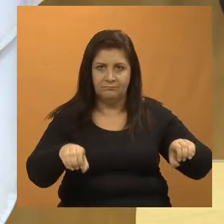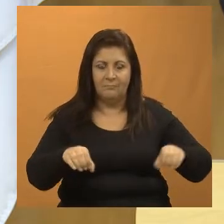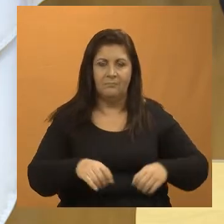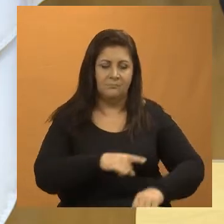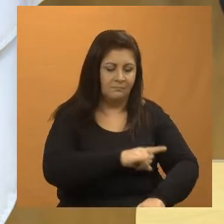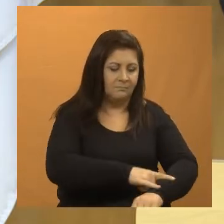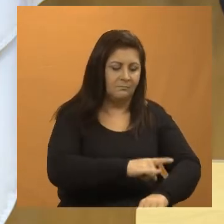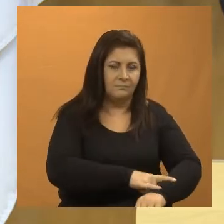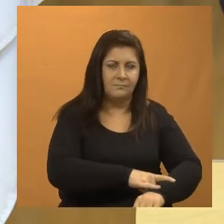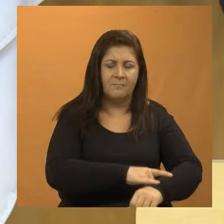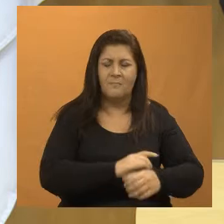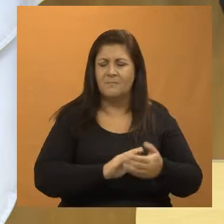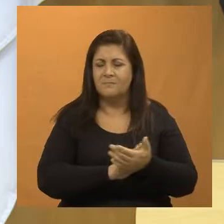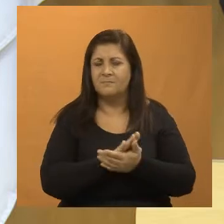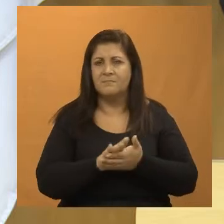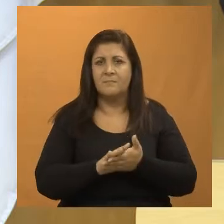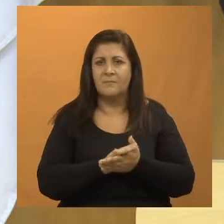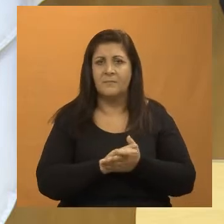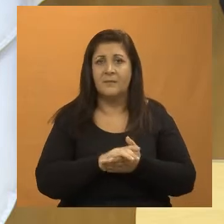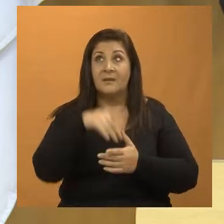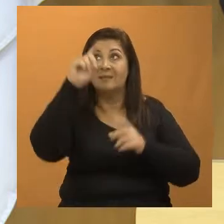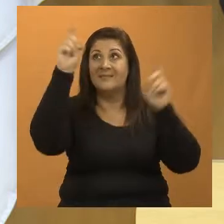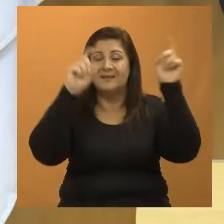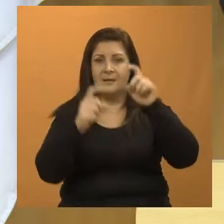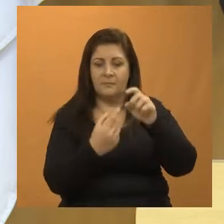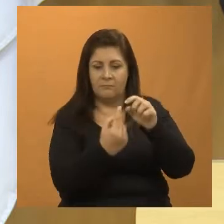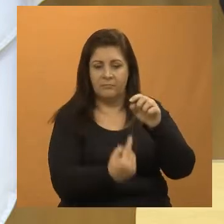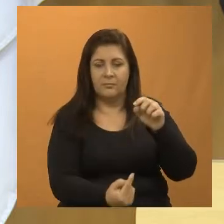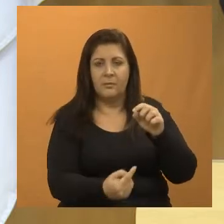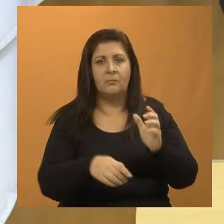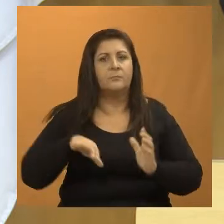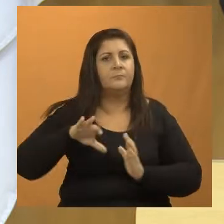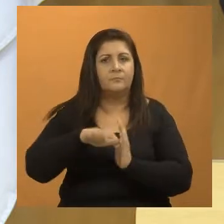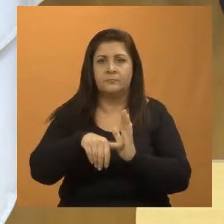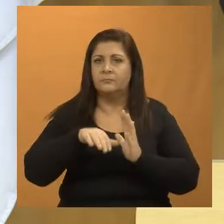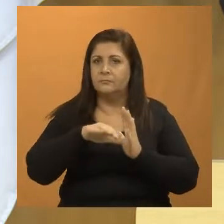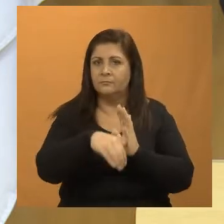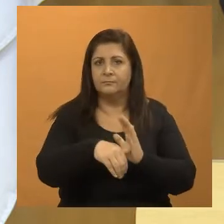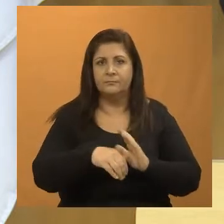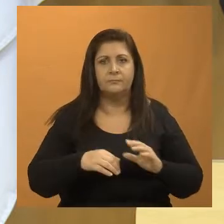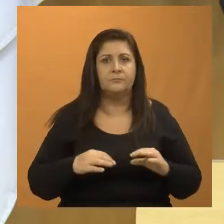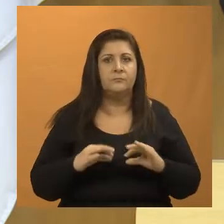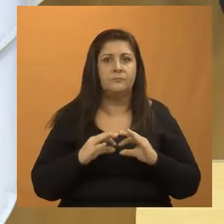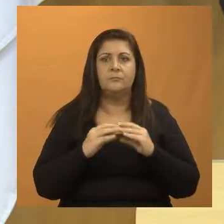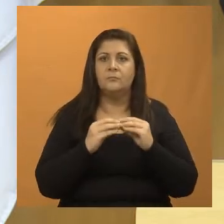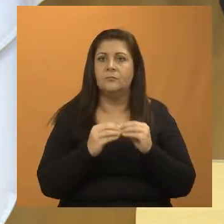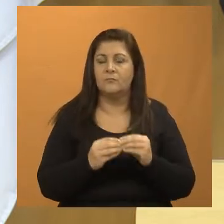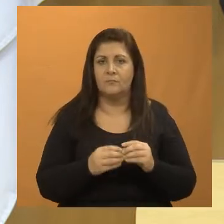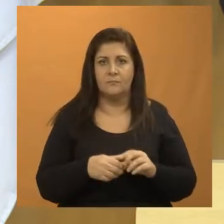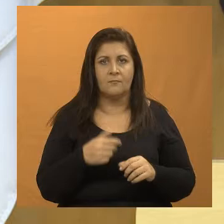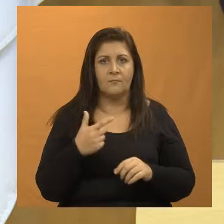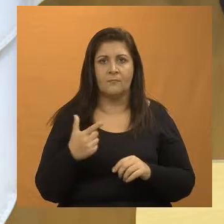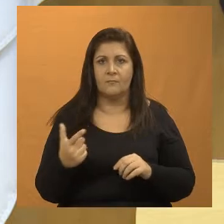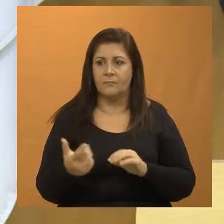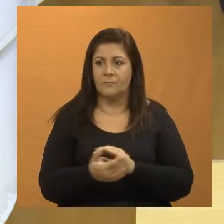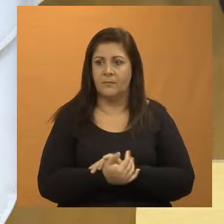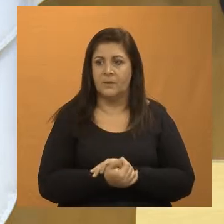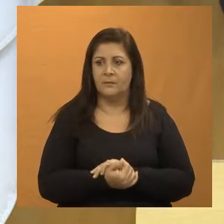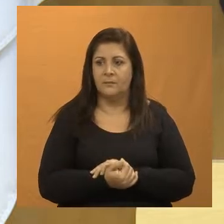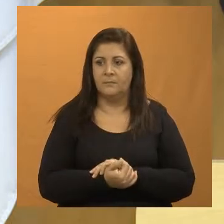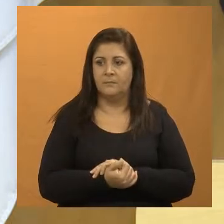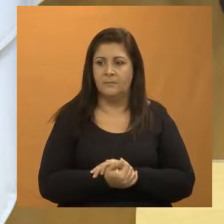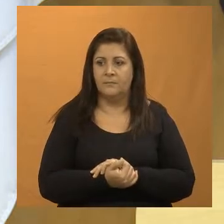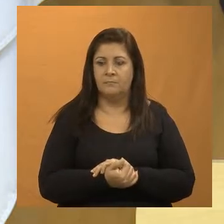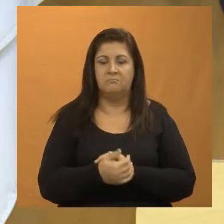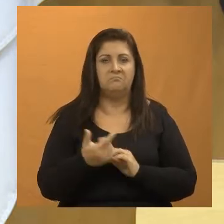sanitária, sistema de para-raio, roubaram todo o sistema de para-raio do estádio, então você também não tinha como fazer nada, não